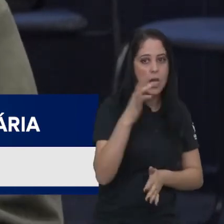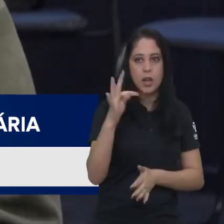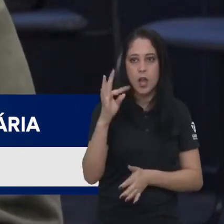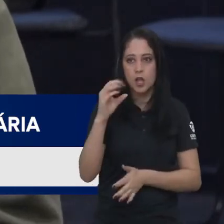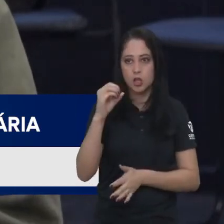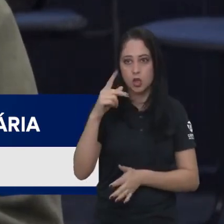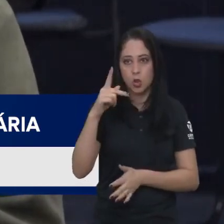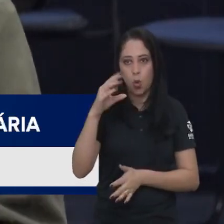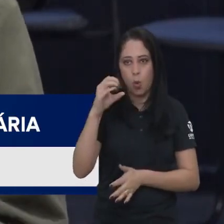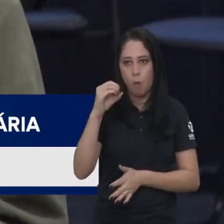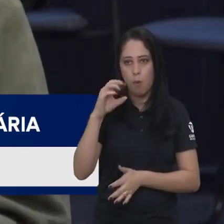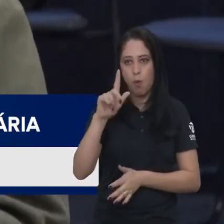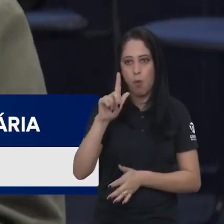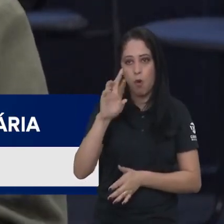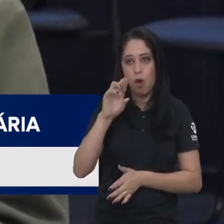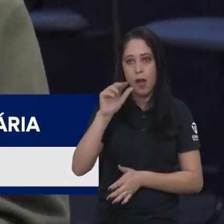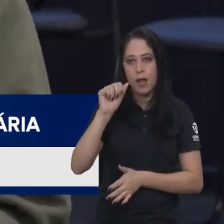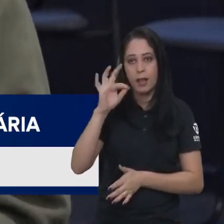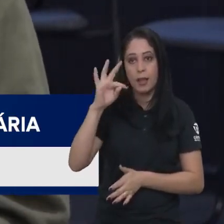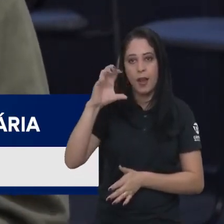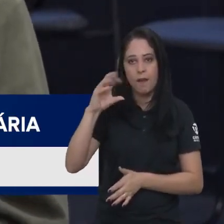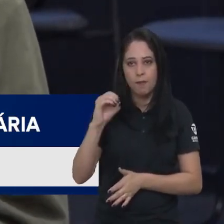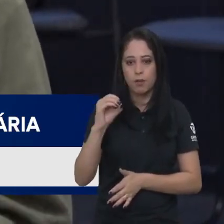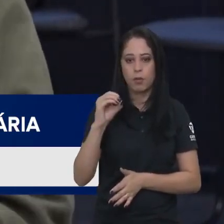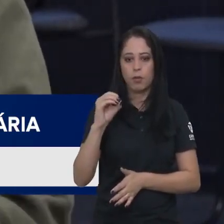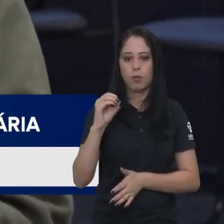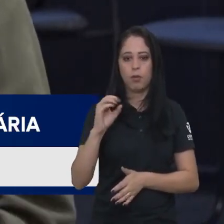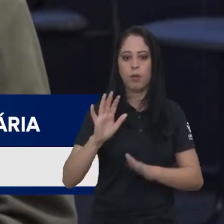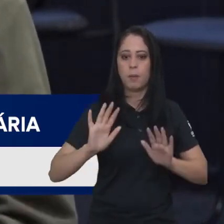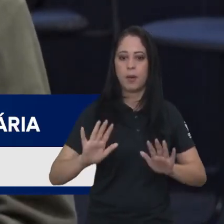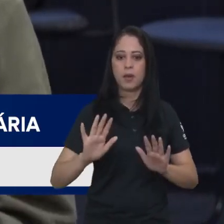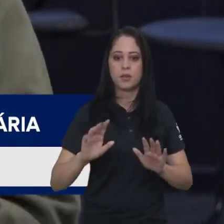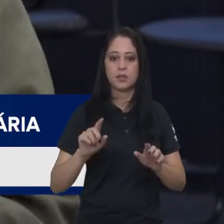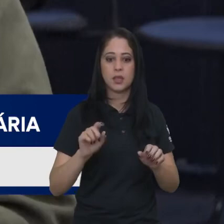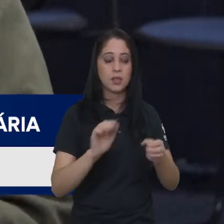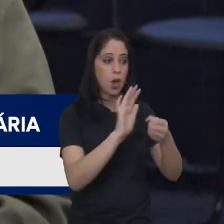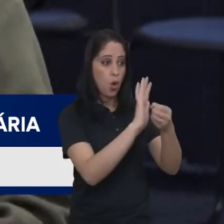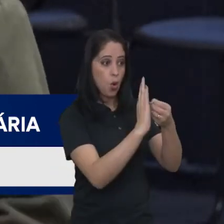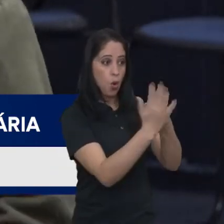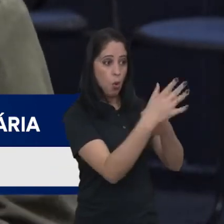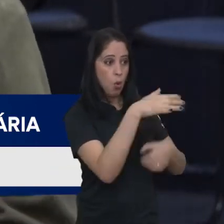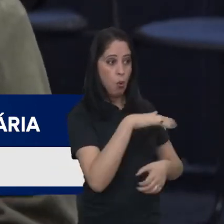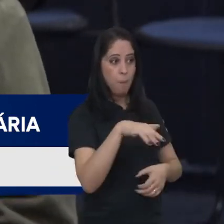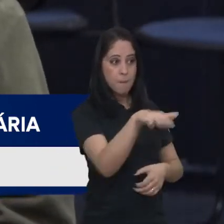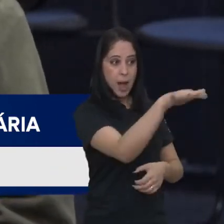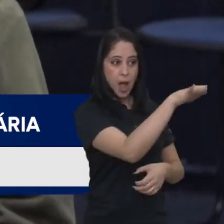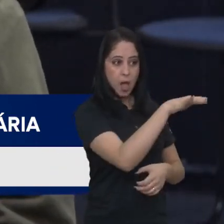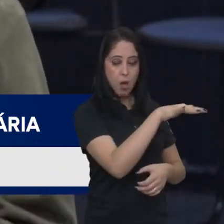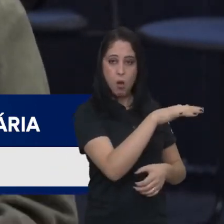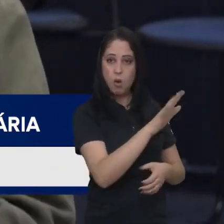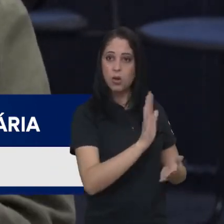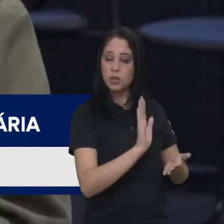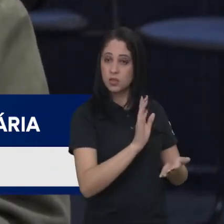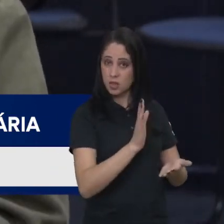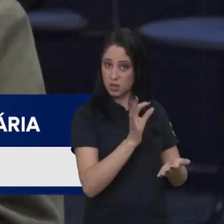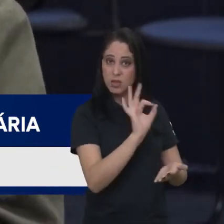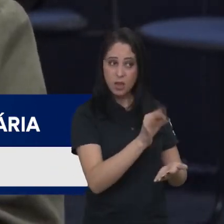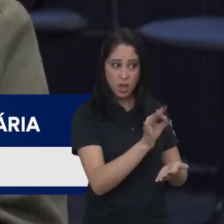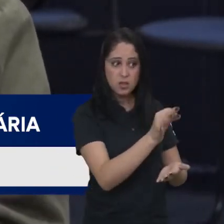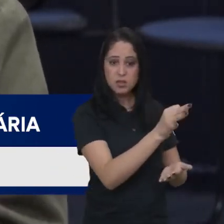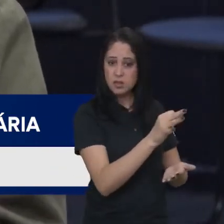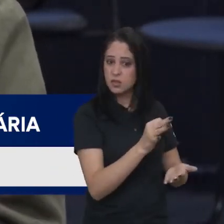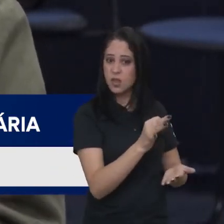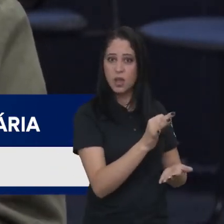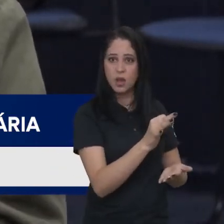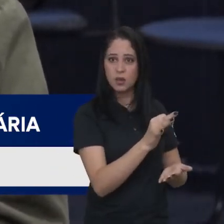vamos fazer os desmembramentos, mas dentro disso, tem um prazo e outra coisa, o bairro é totalmente irregular, o senhor está